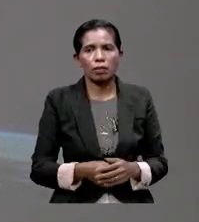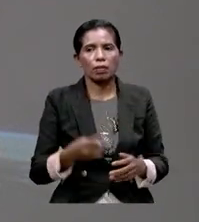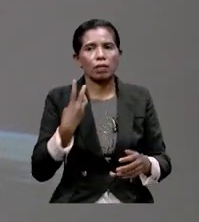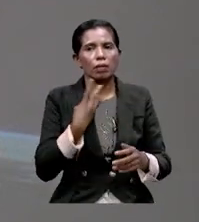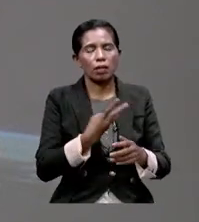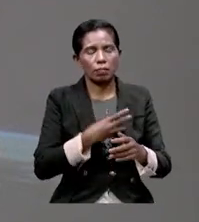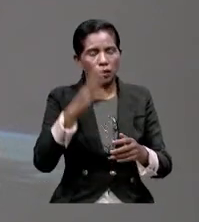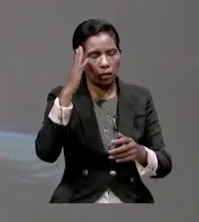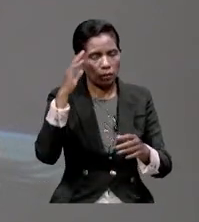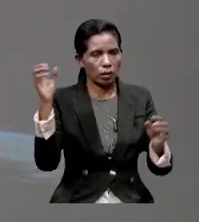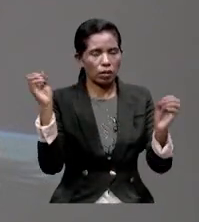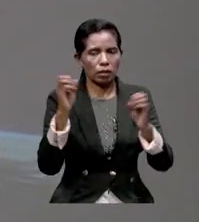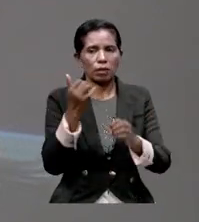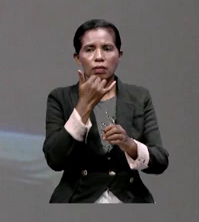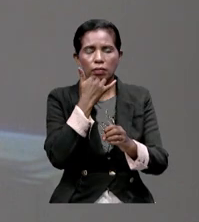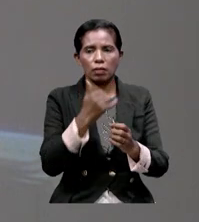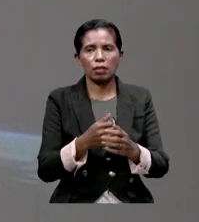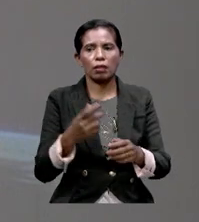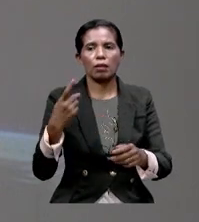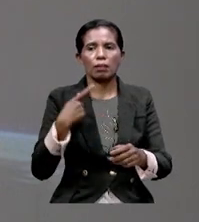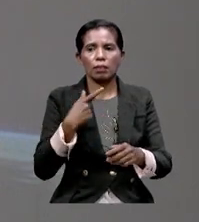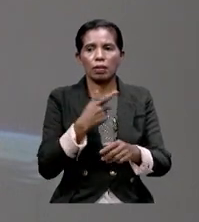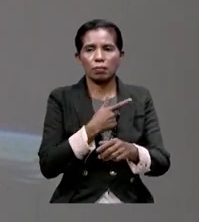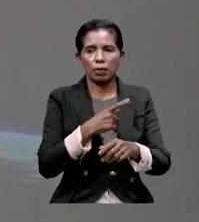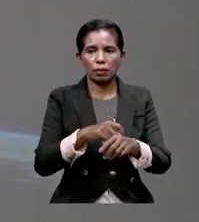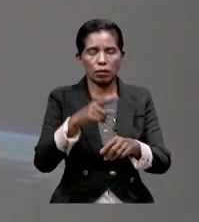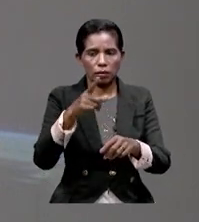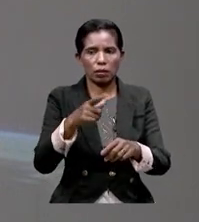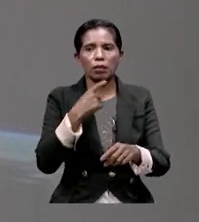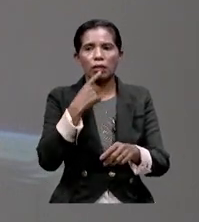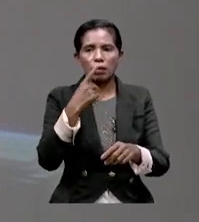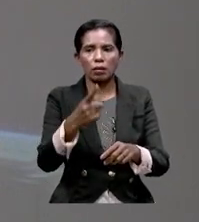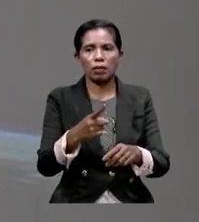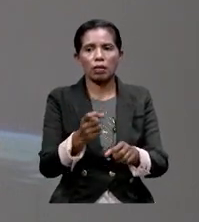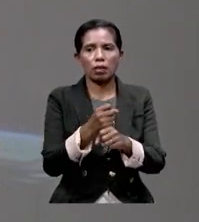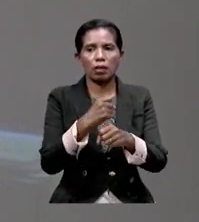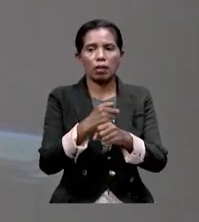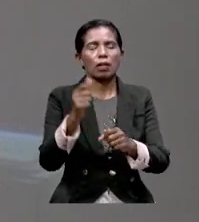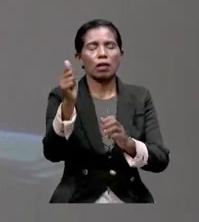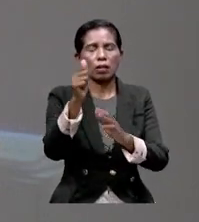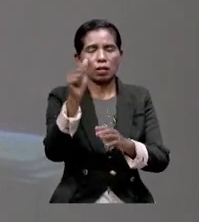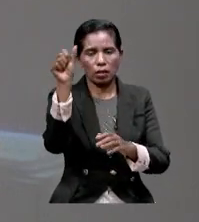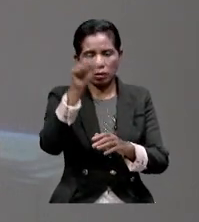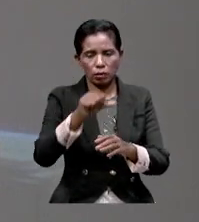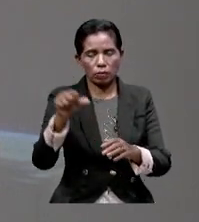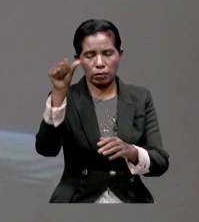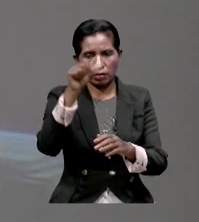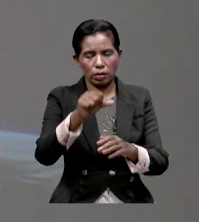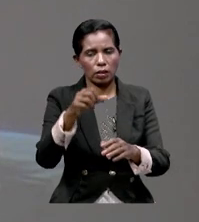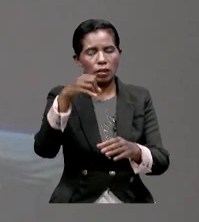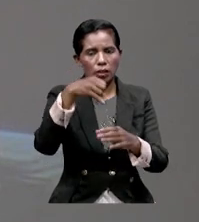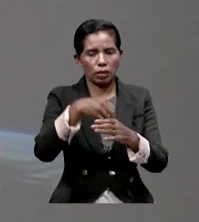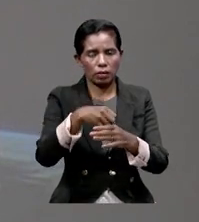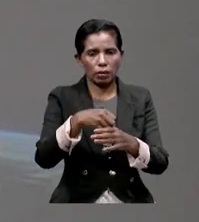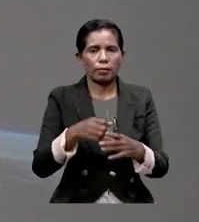na sala cari que o Parlamento recomenda a tu e a auditoria externa significa